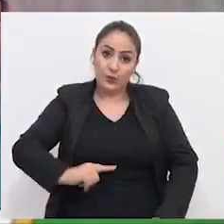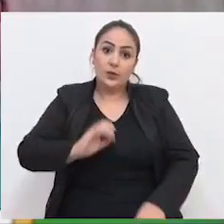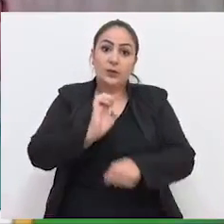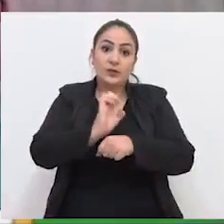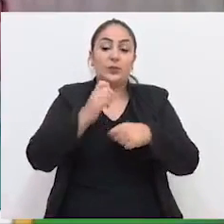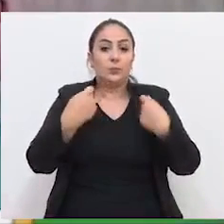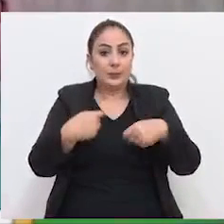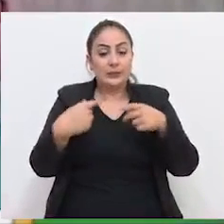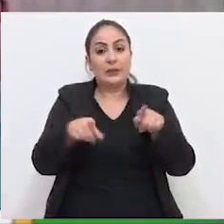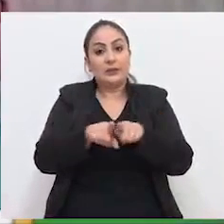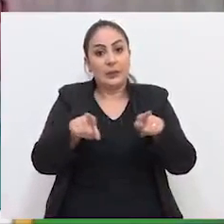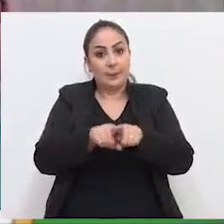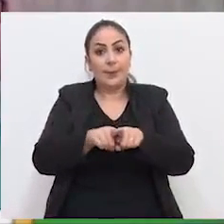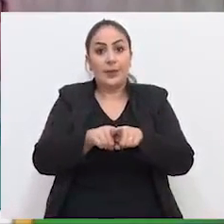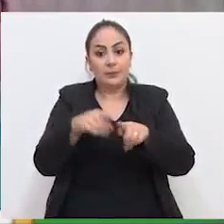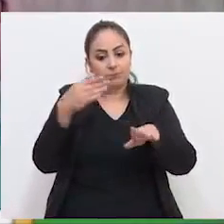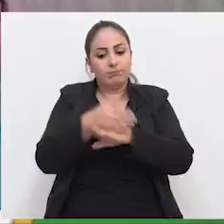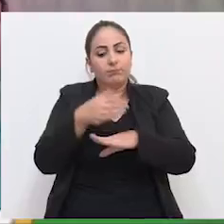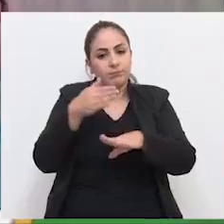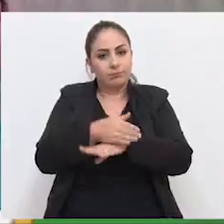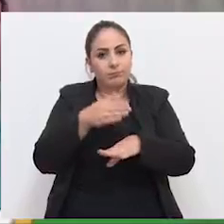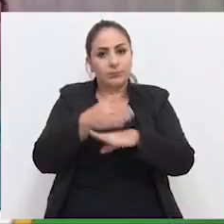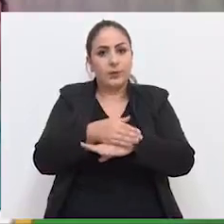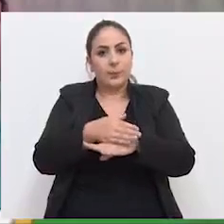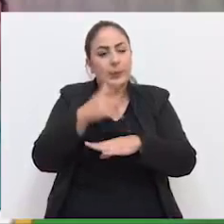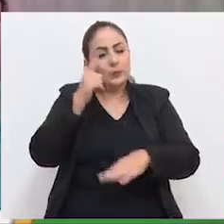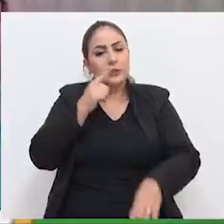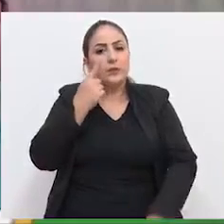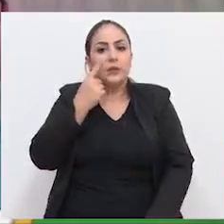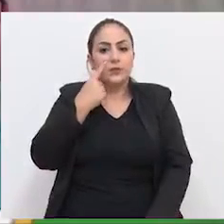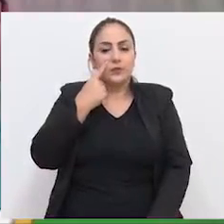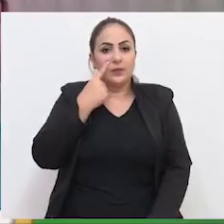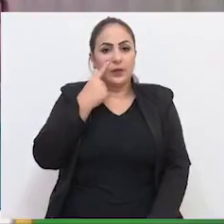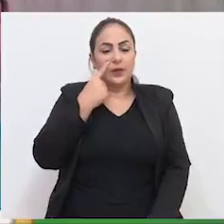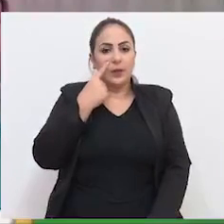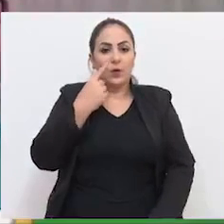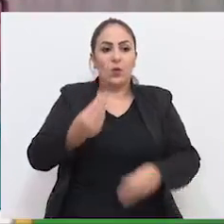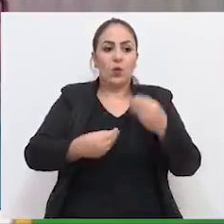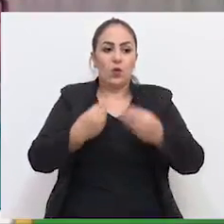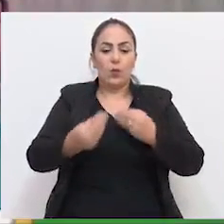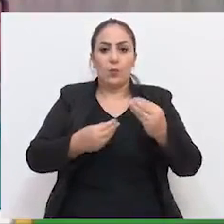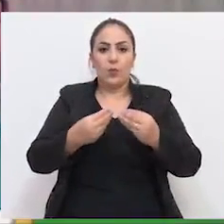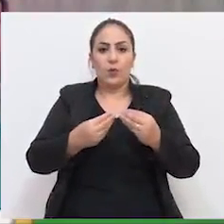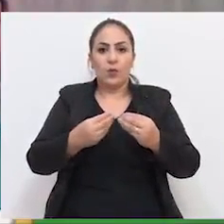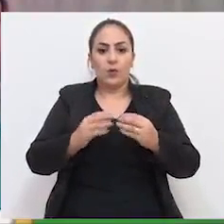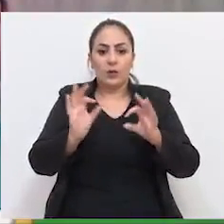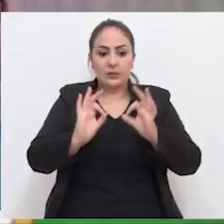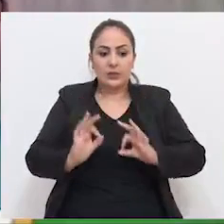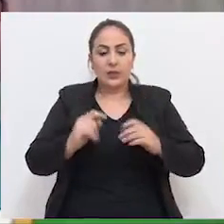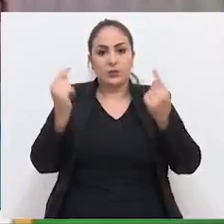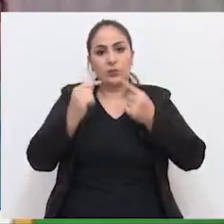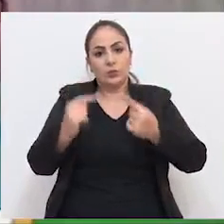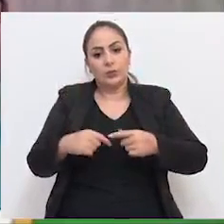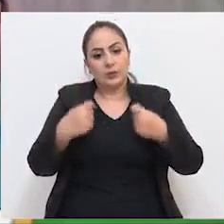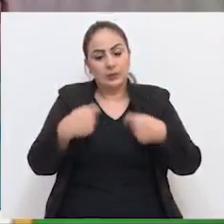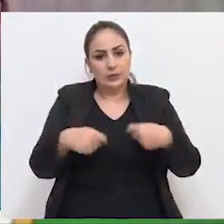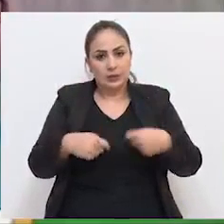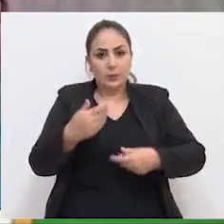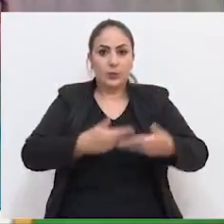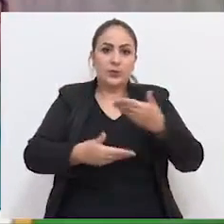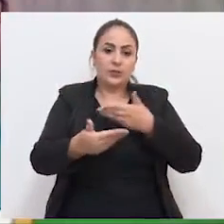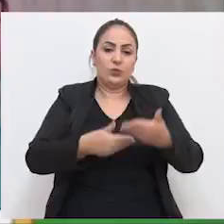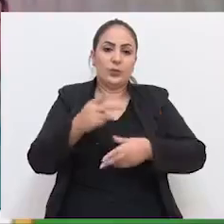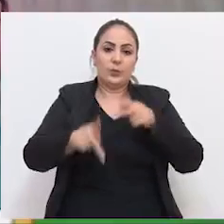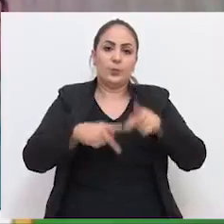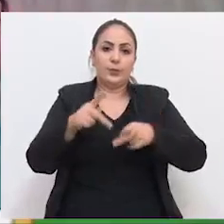do Estado também está participando para adotar a estrutura necessária para